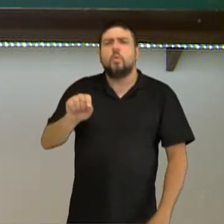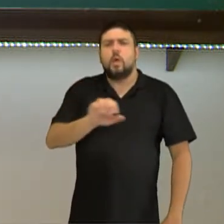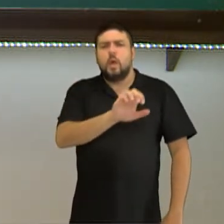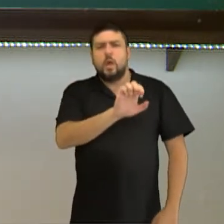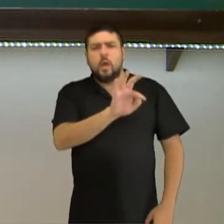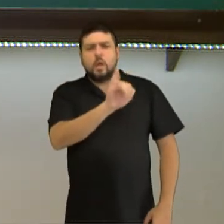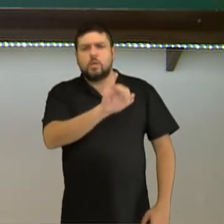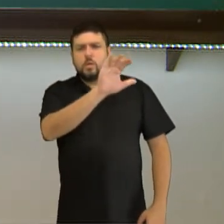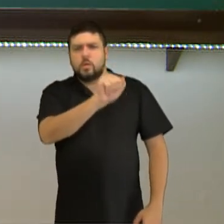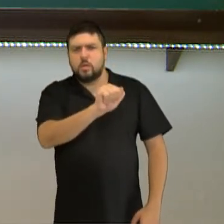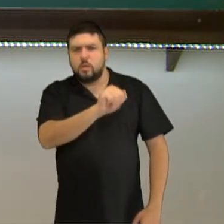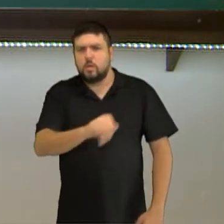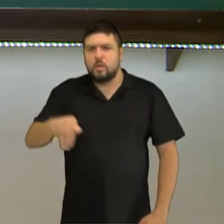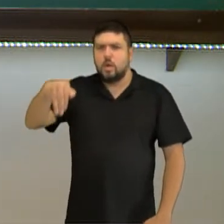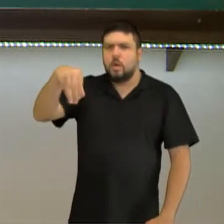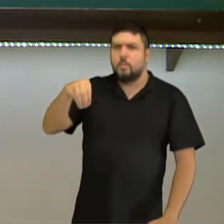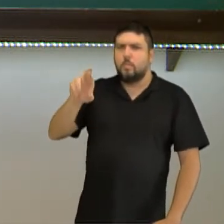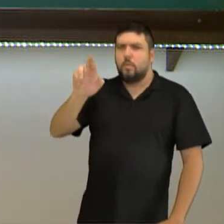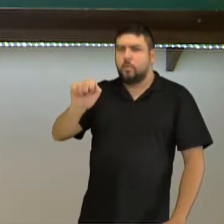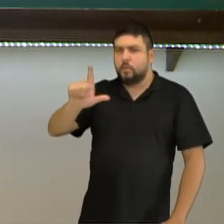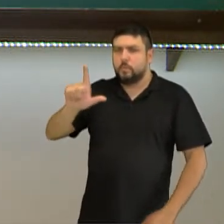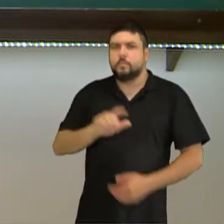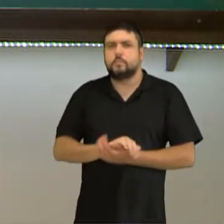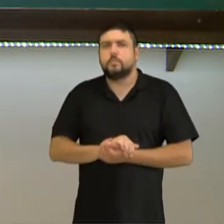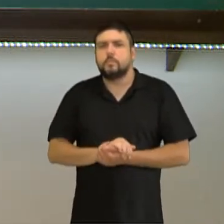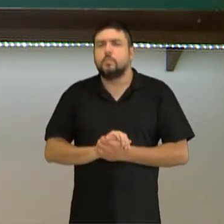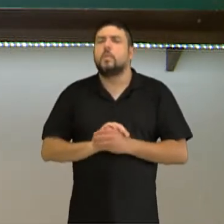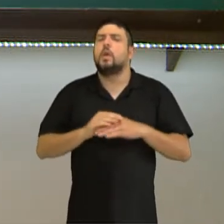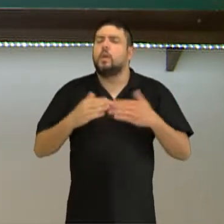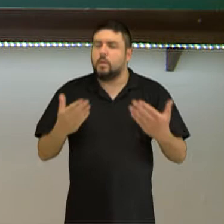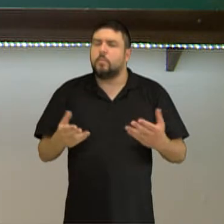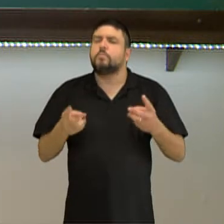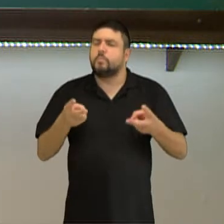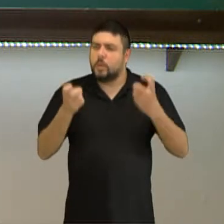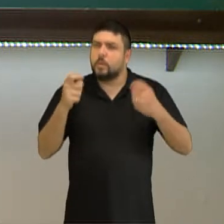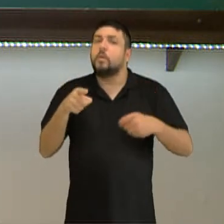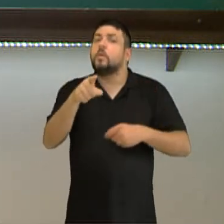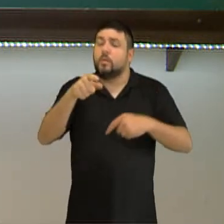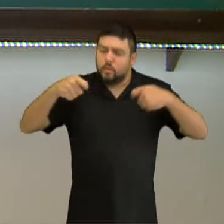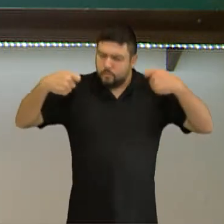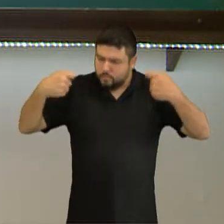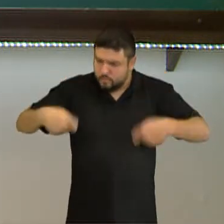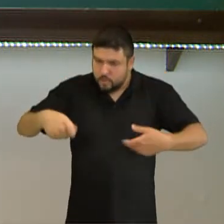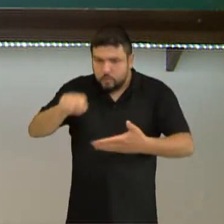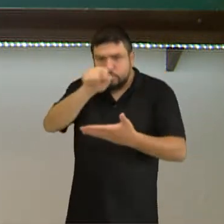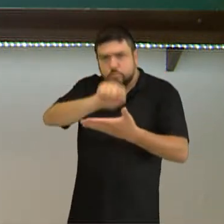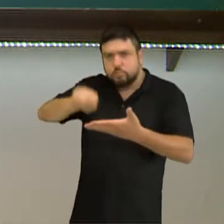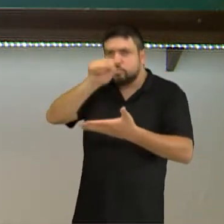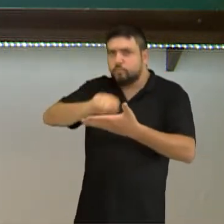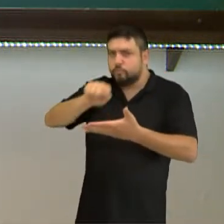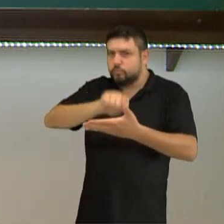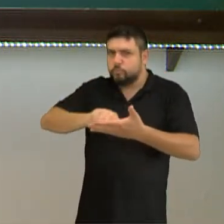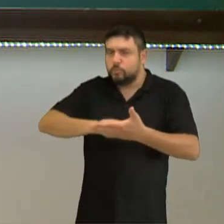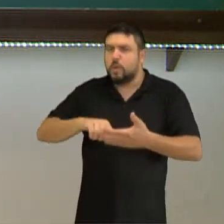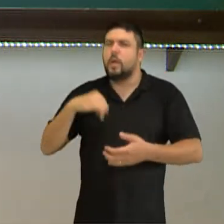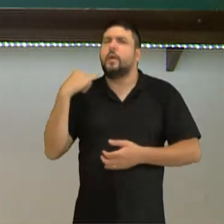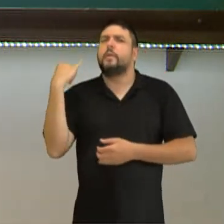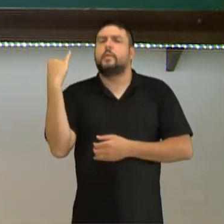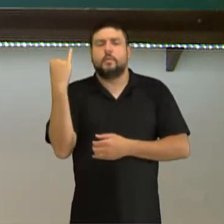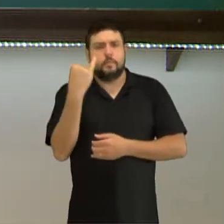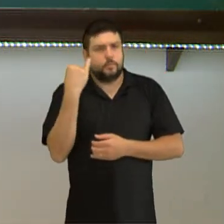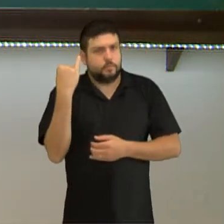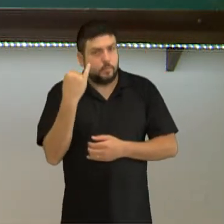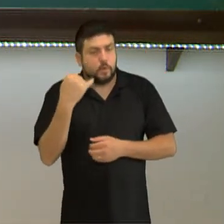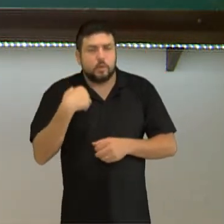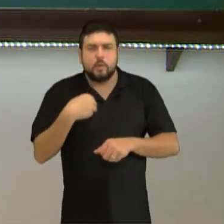é moral, ok? Então você percebeu, você vai ter que anotar algumas coisas. Anote, é importante, é